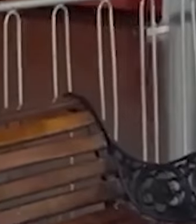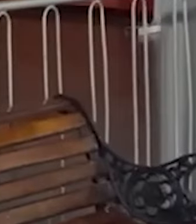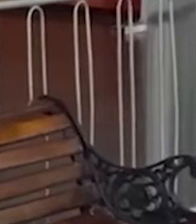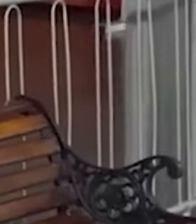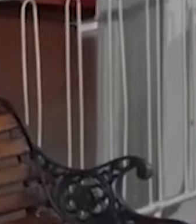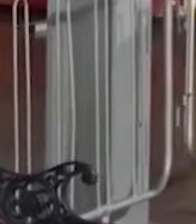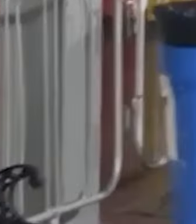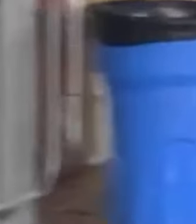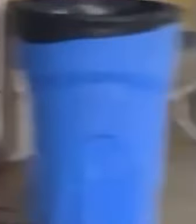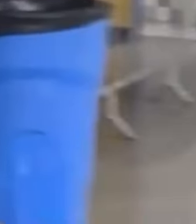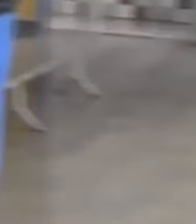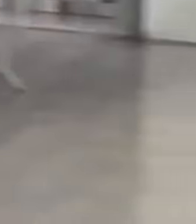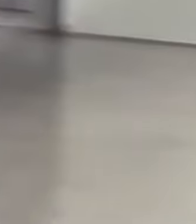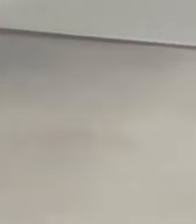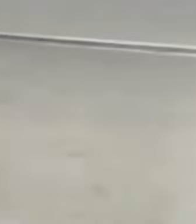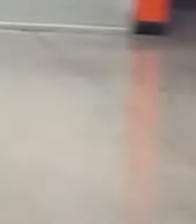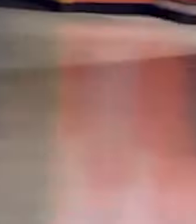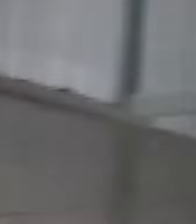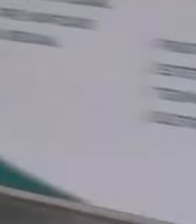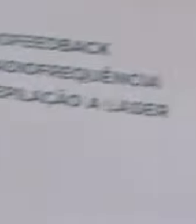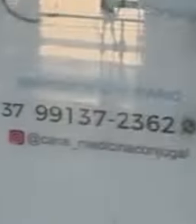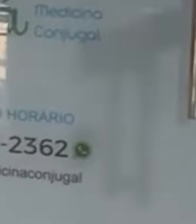sala do Conselho de